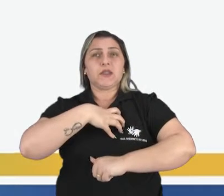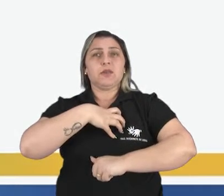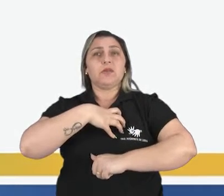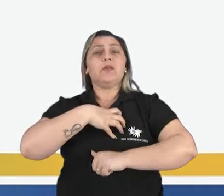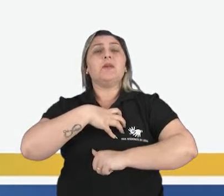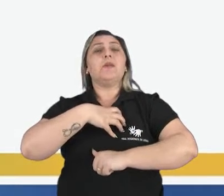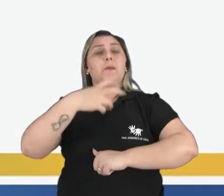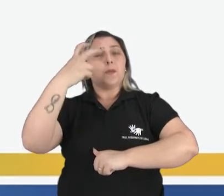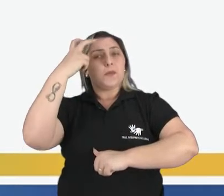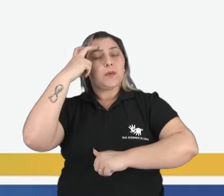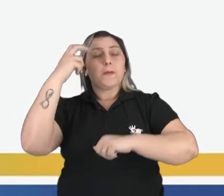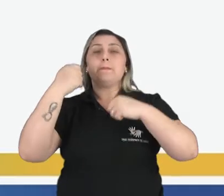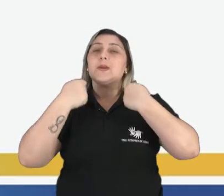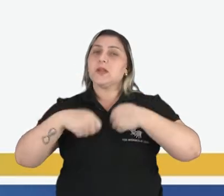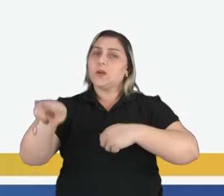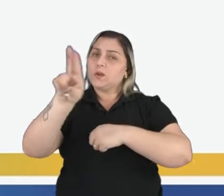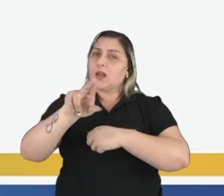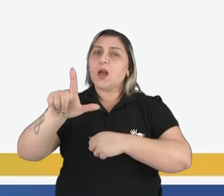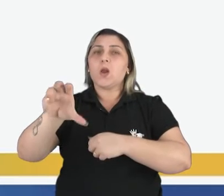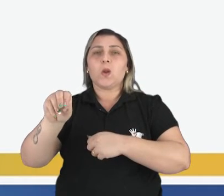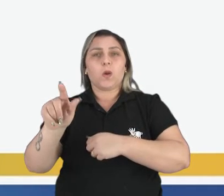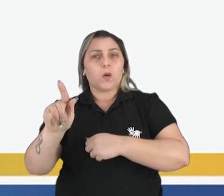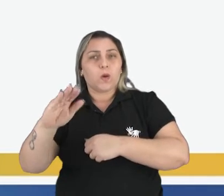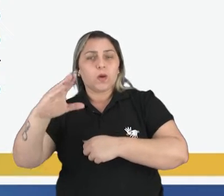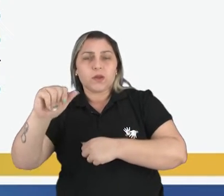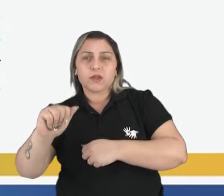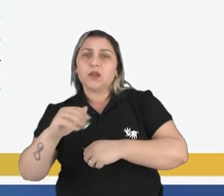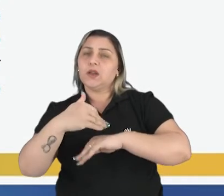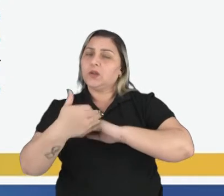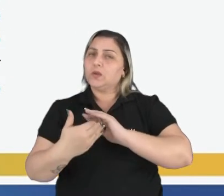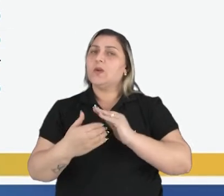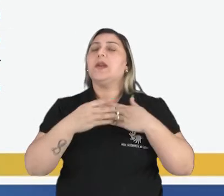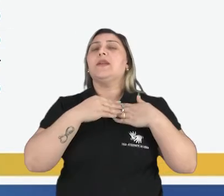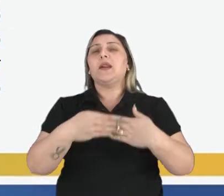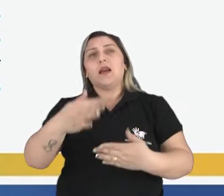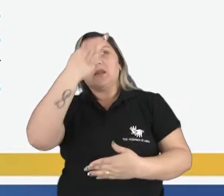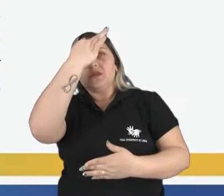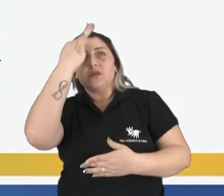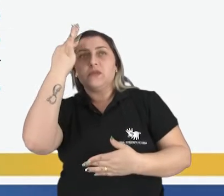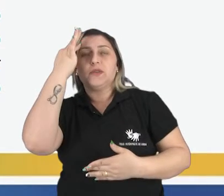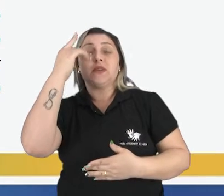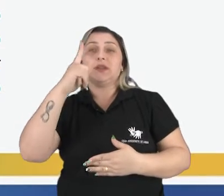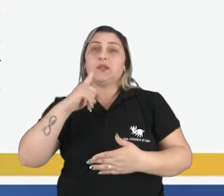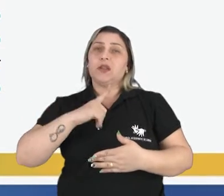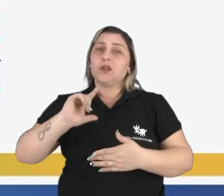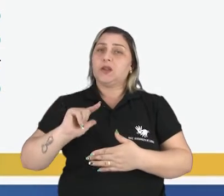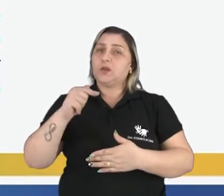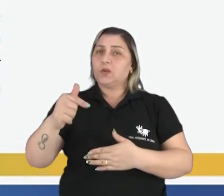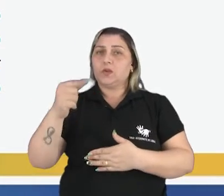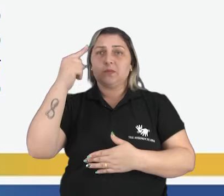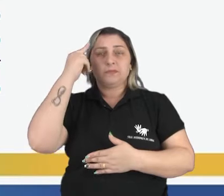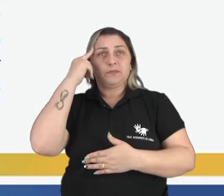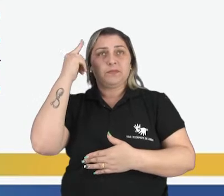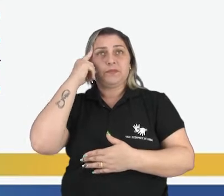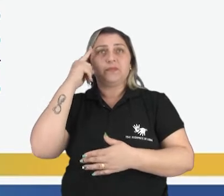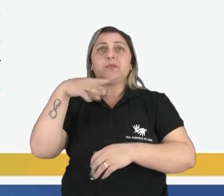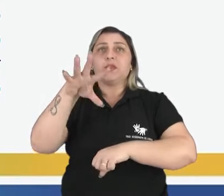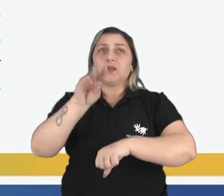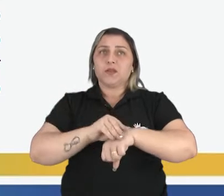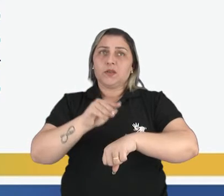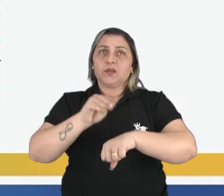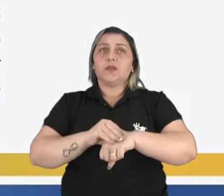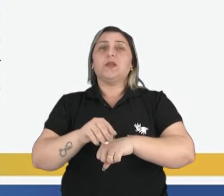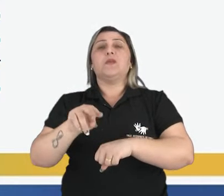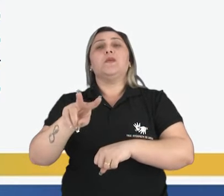claro que você tem que usar a lógica em tudo, e aí vem a filosofia. Tá? Então, existe outro pensamento, né? O